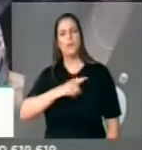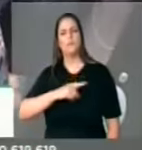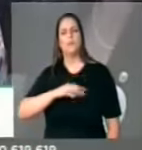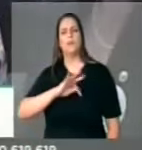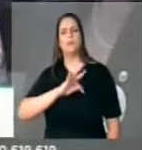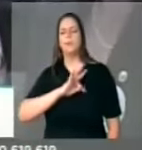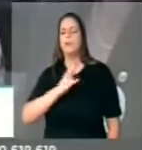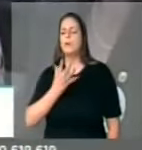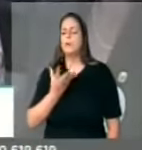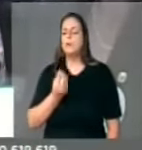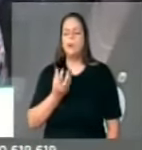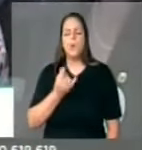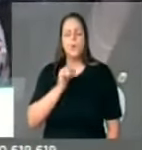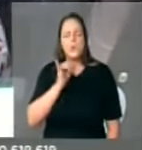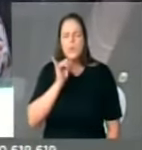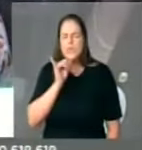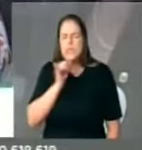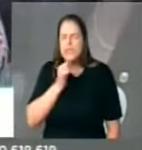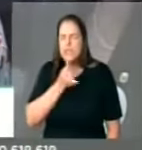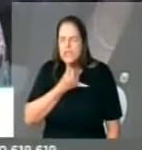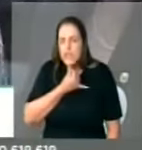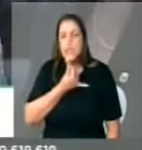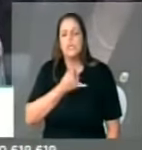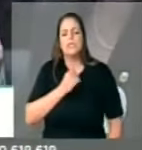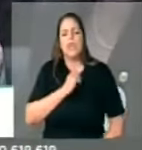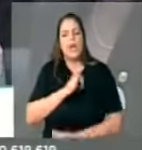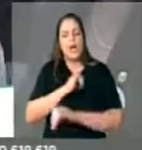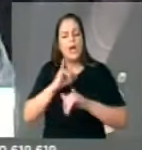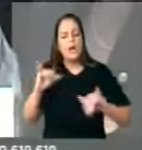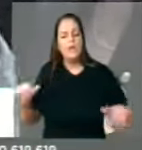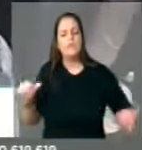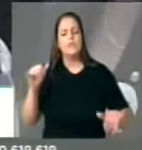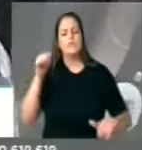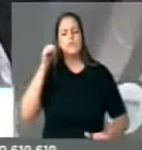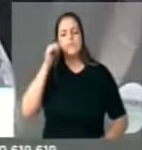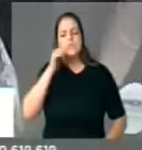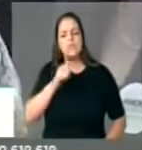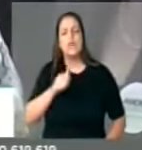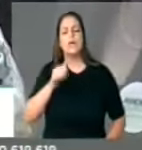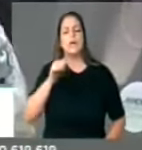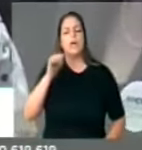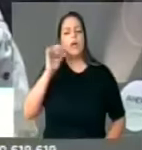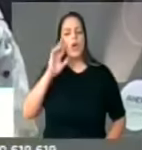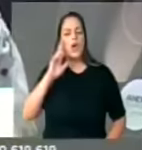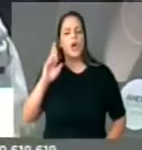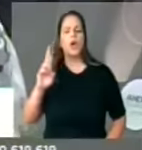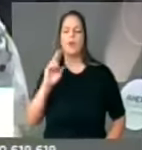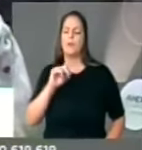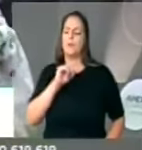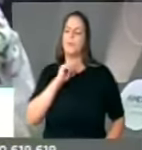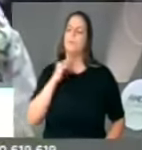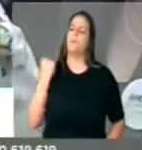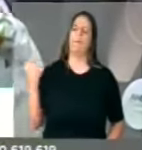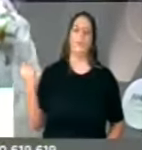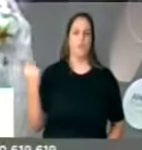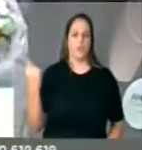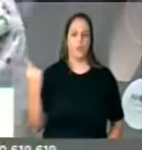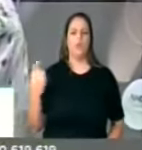pesar, aqui anunciamos o falecimento da senhora